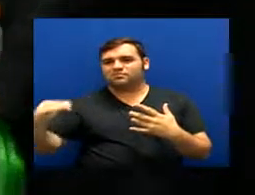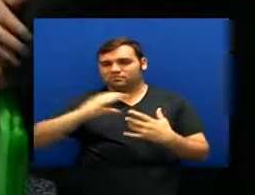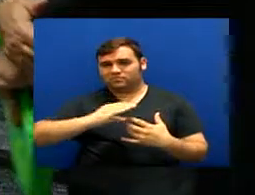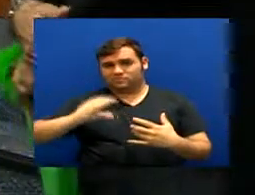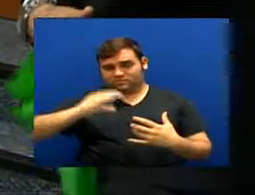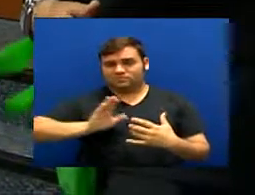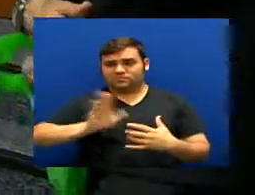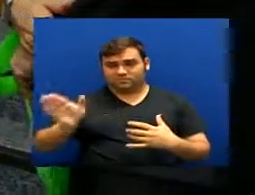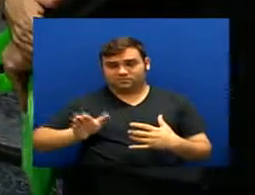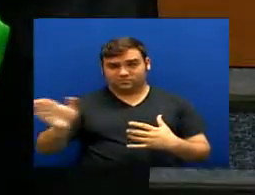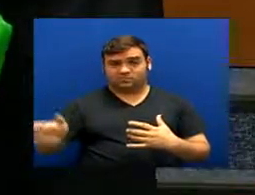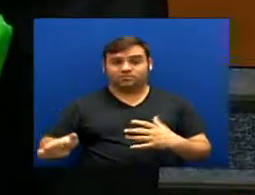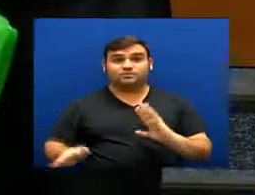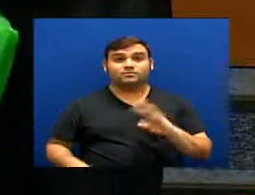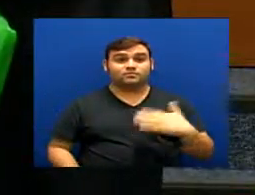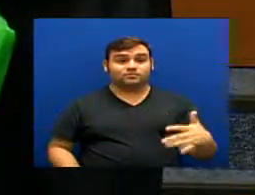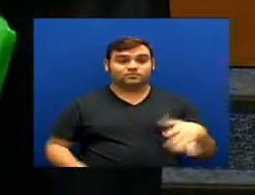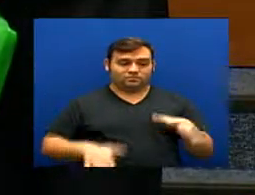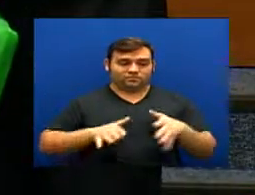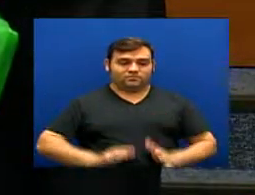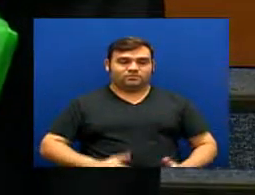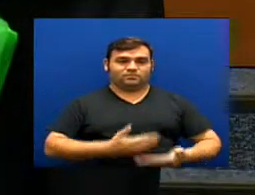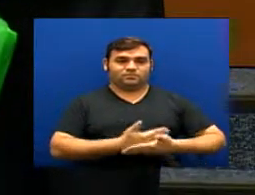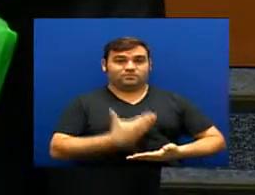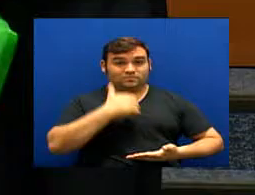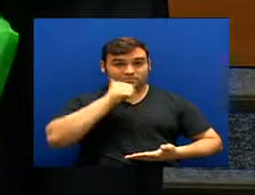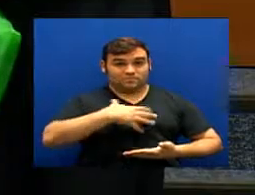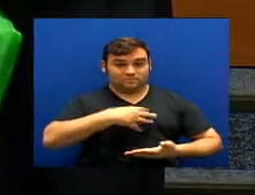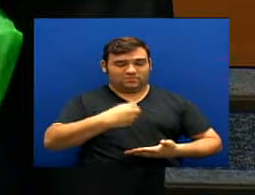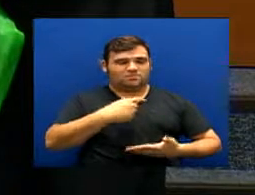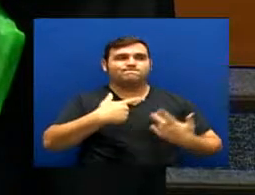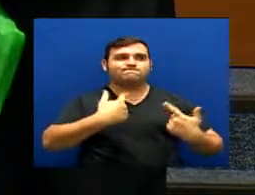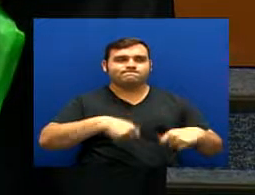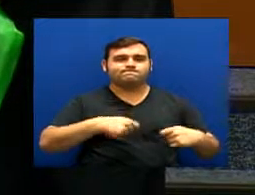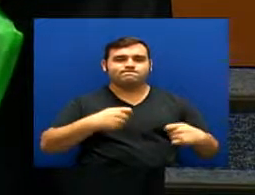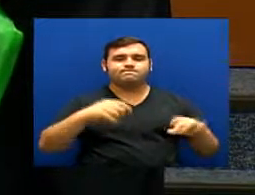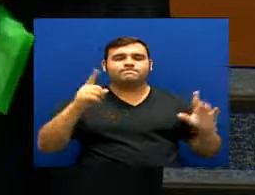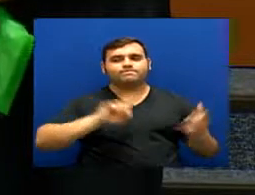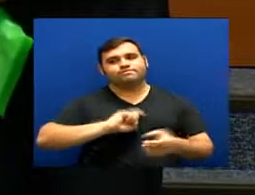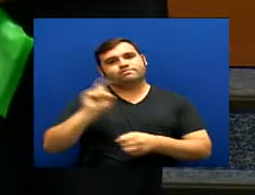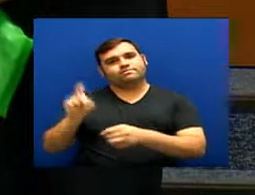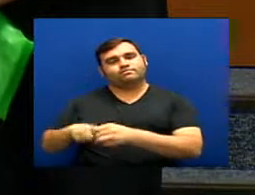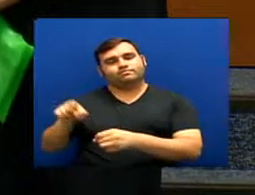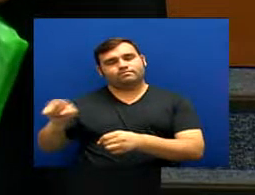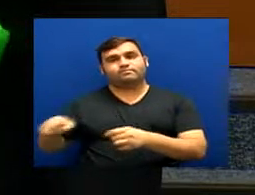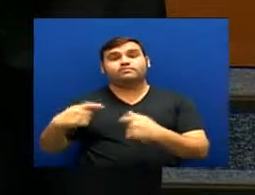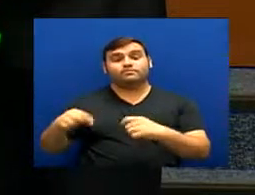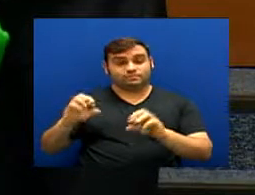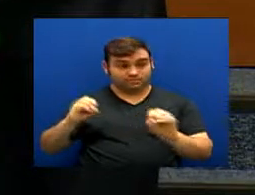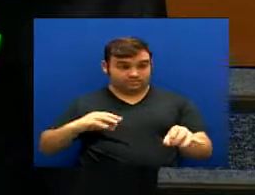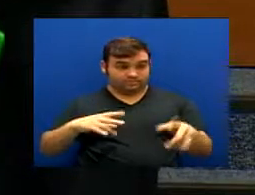gente medita o Evangelho, e numa dessas orações que